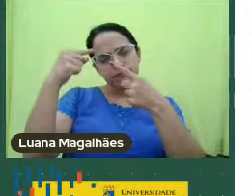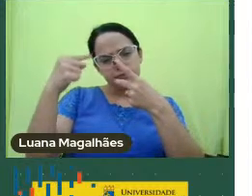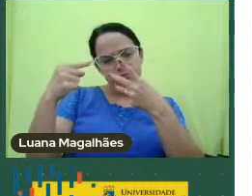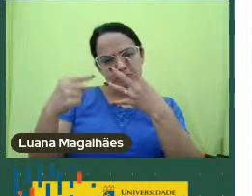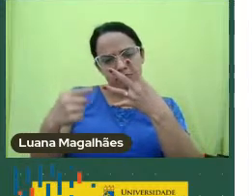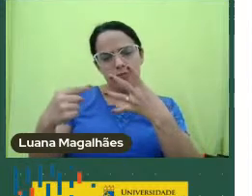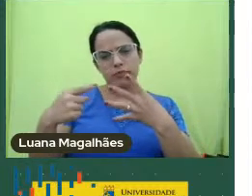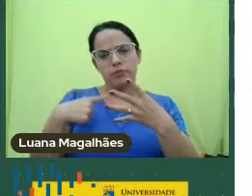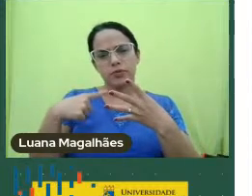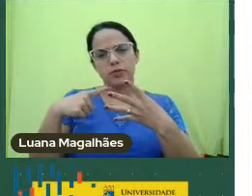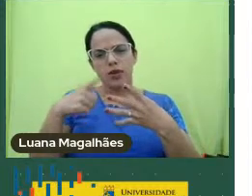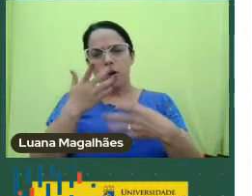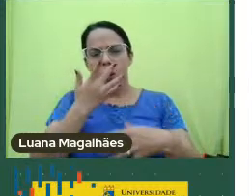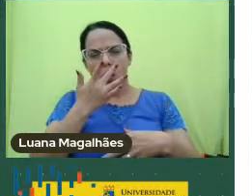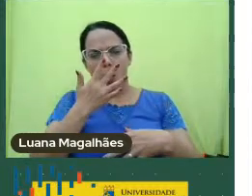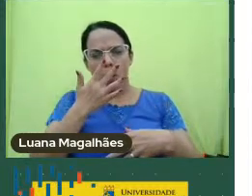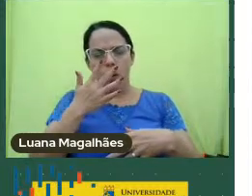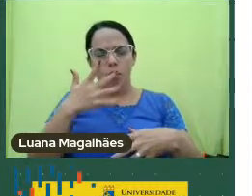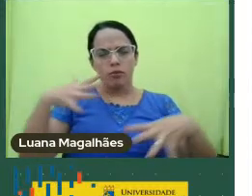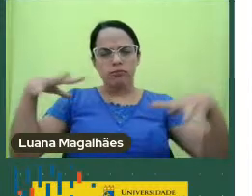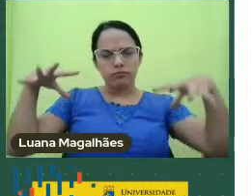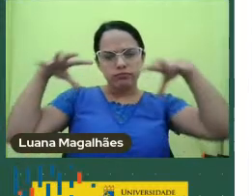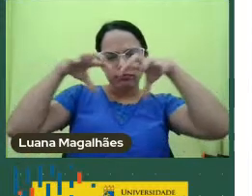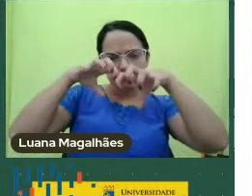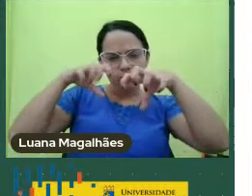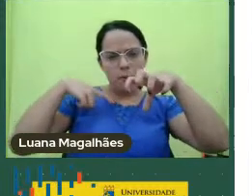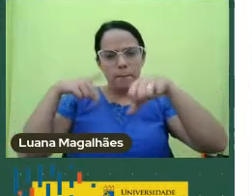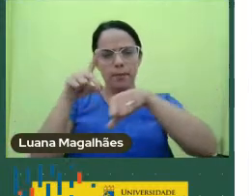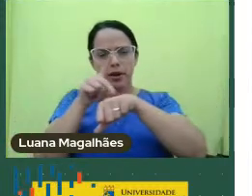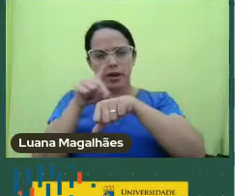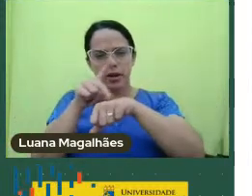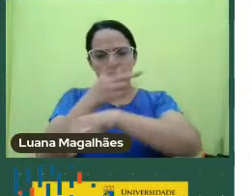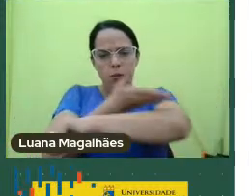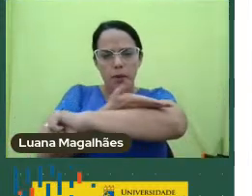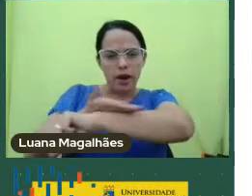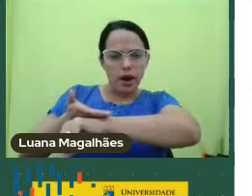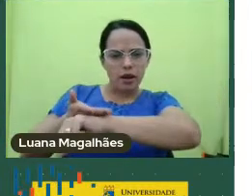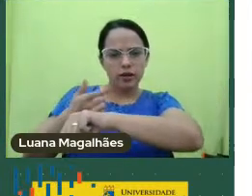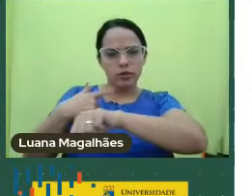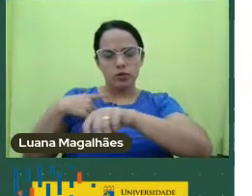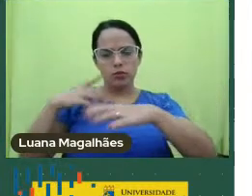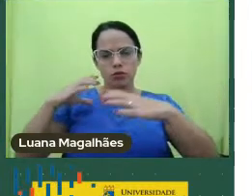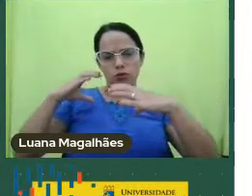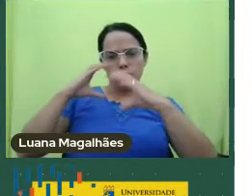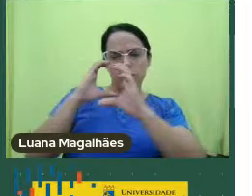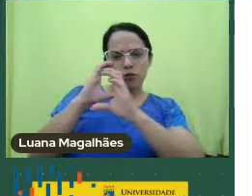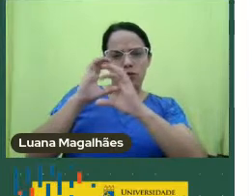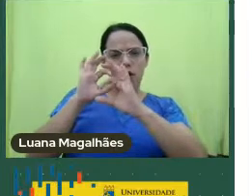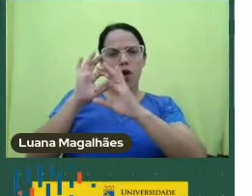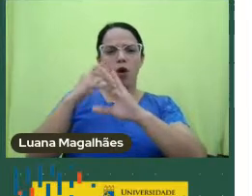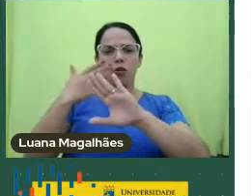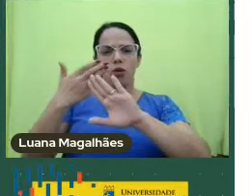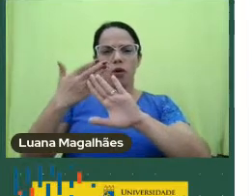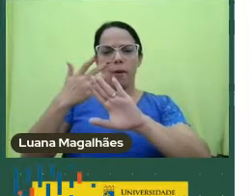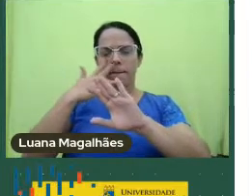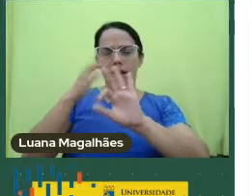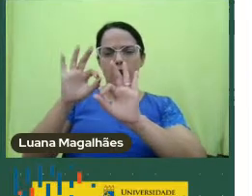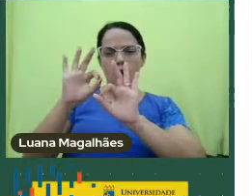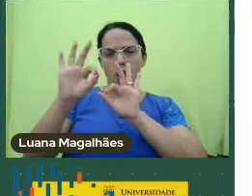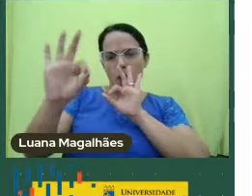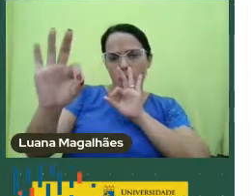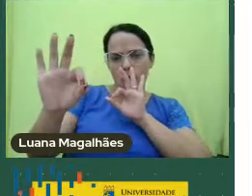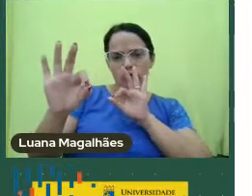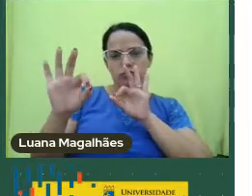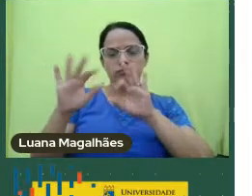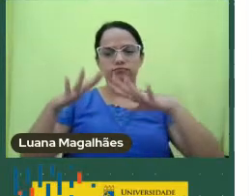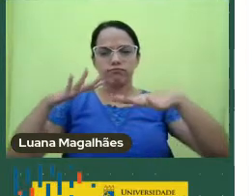questão do preto e branco, da luz, do foco, da posição. Eu estou fazendo uma análise daquela imagem. E o terceiro